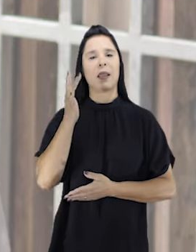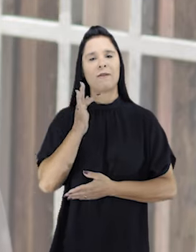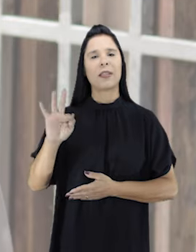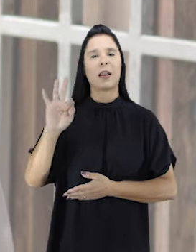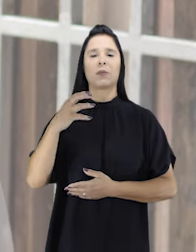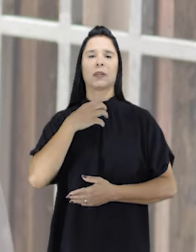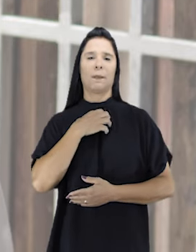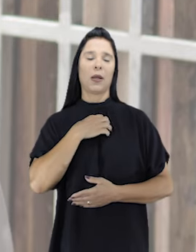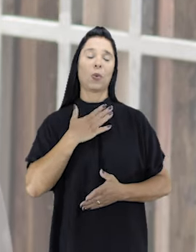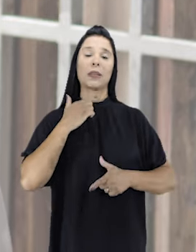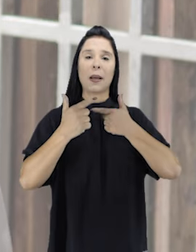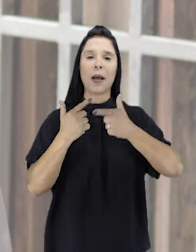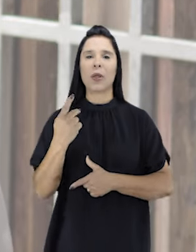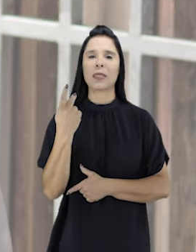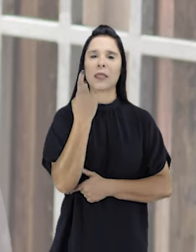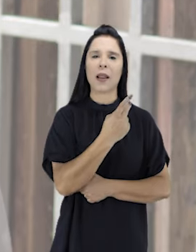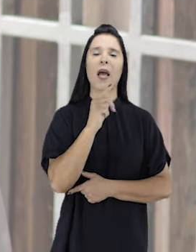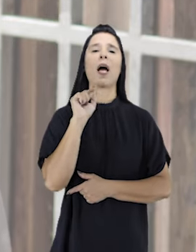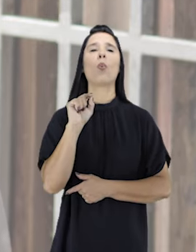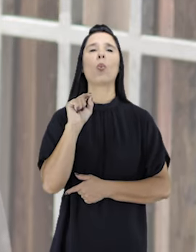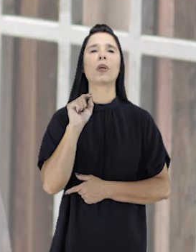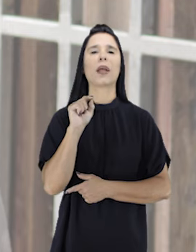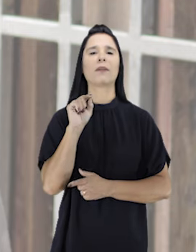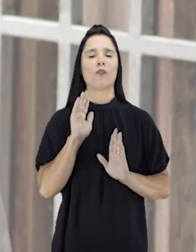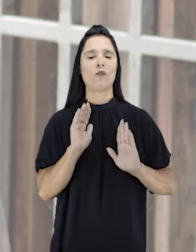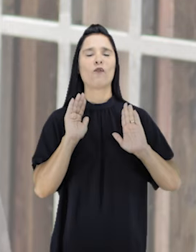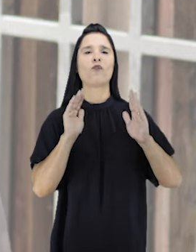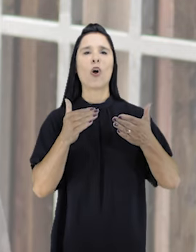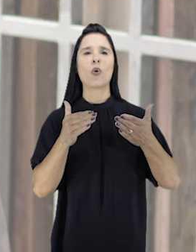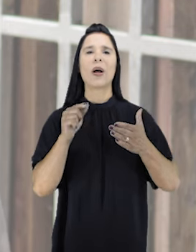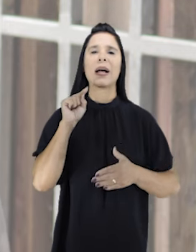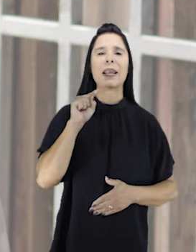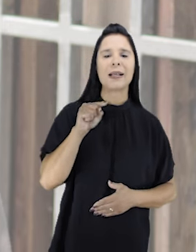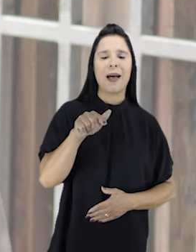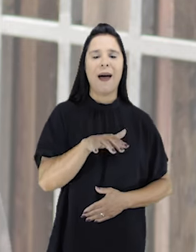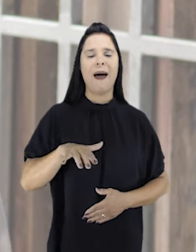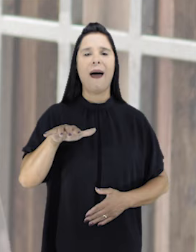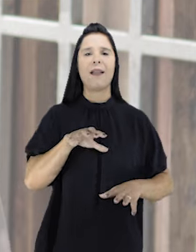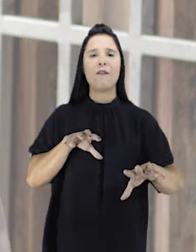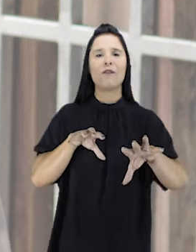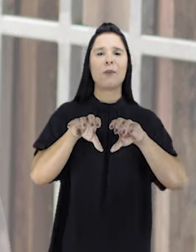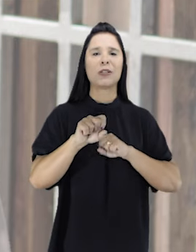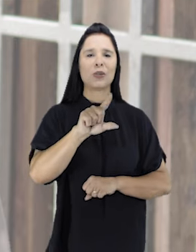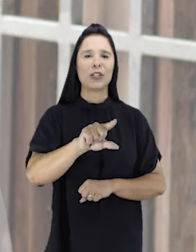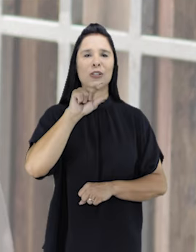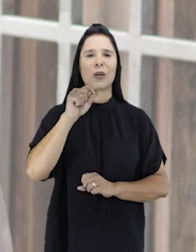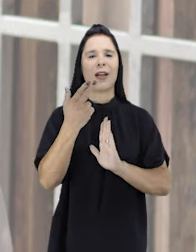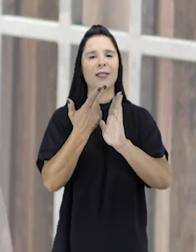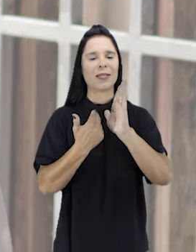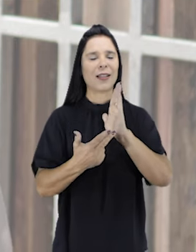Bahia, e o meu trabalho ele é pautado exatamente nessa área de formação que eu